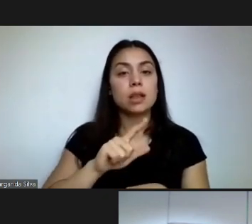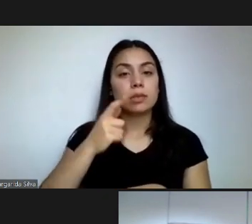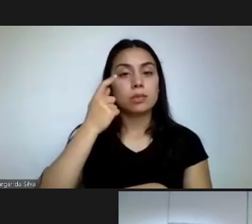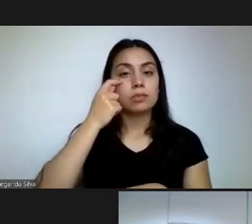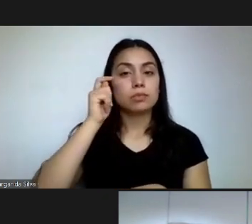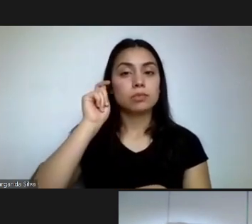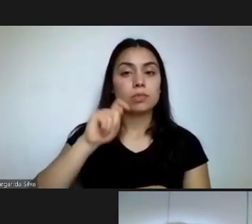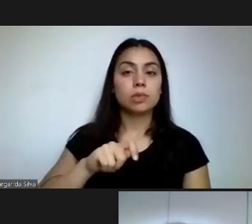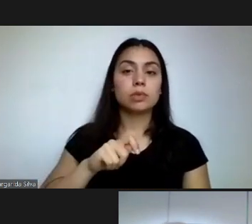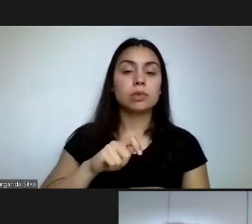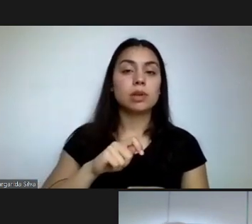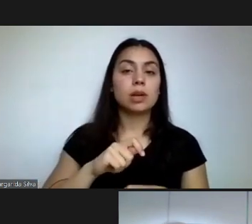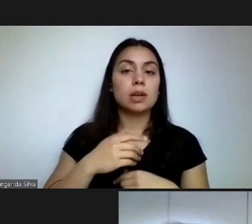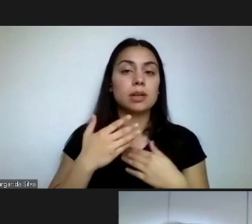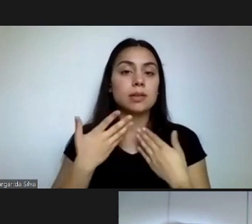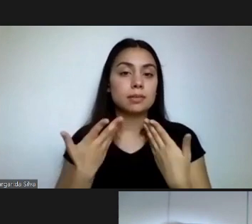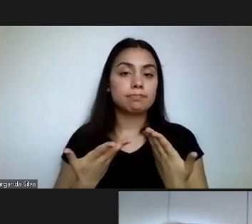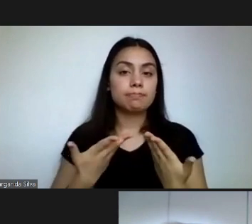e portanto estes